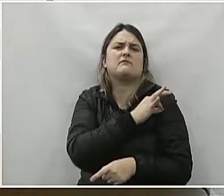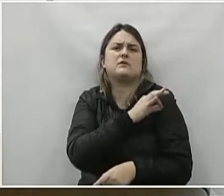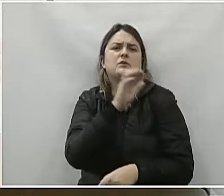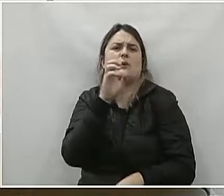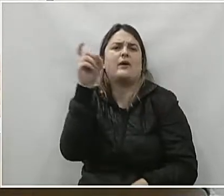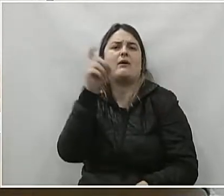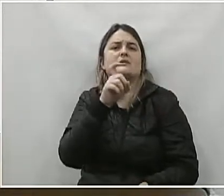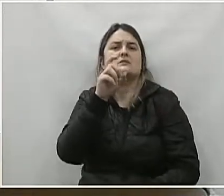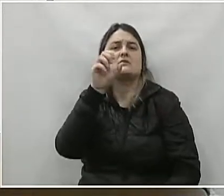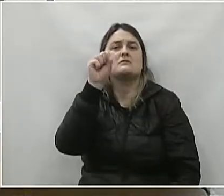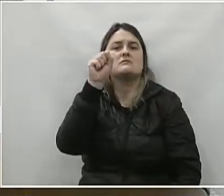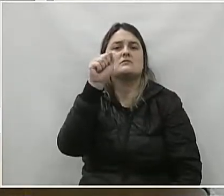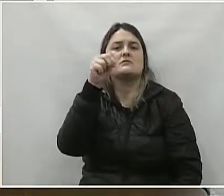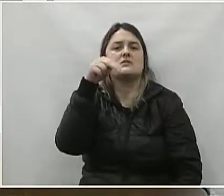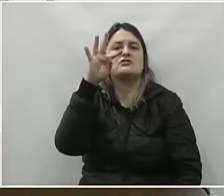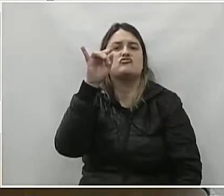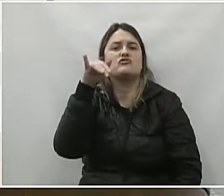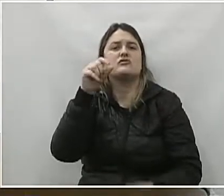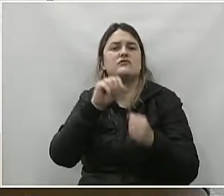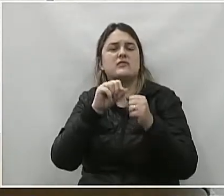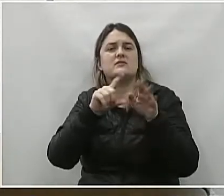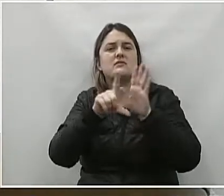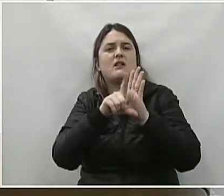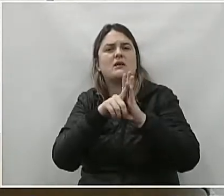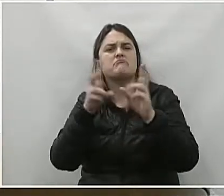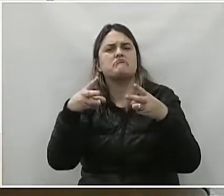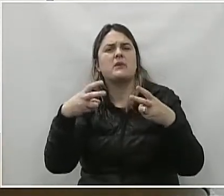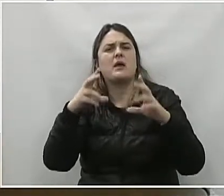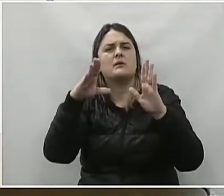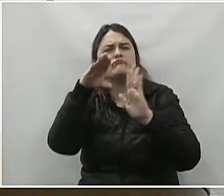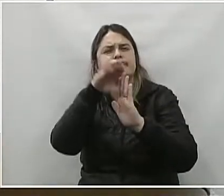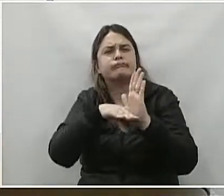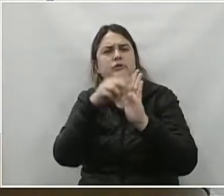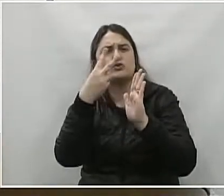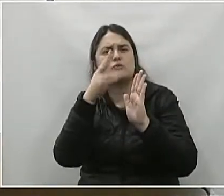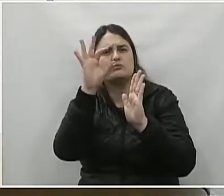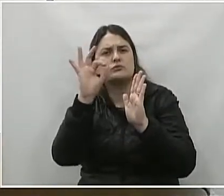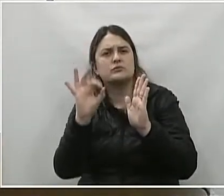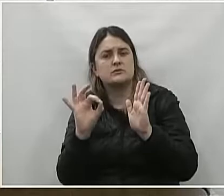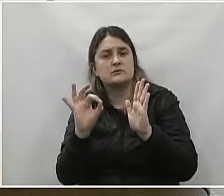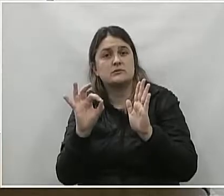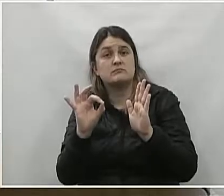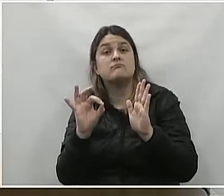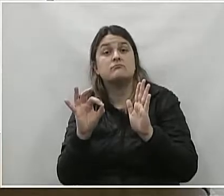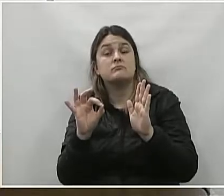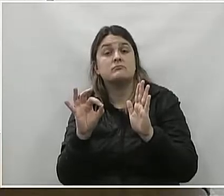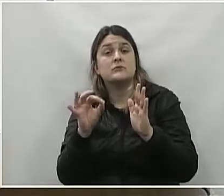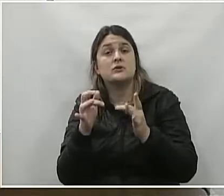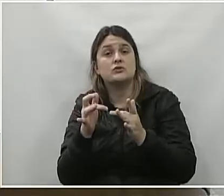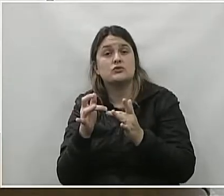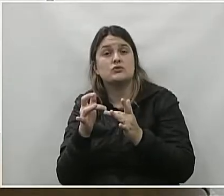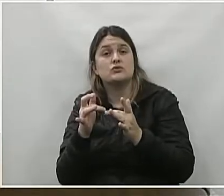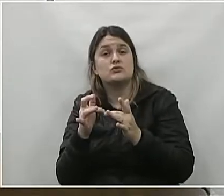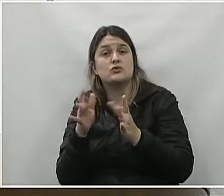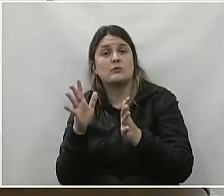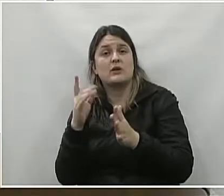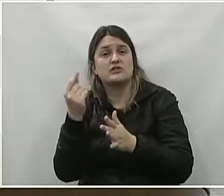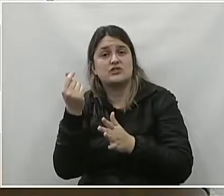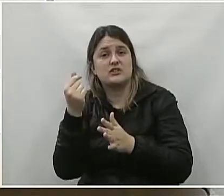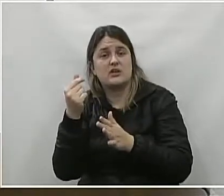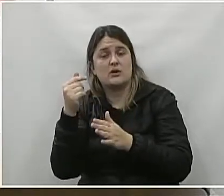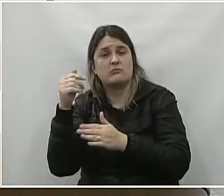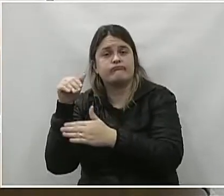ex-Santinho Roveda fez essa lei de arrecadação, baixou para 2% essa alíquota? Para que sobrasse dinheiro no caixa